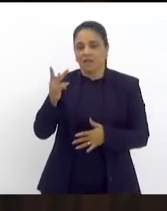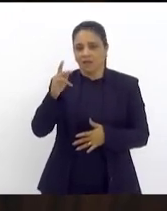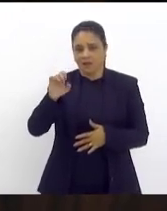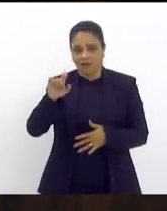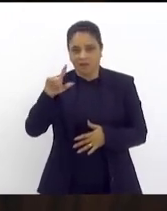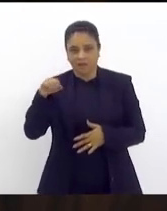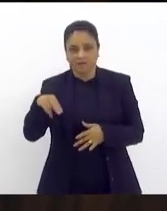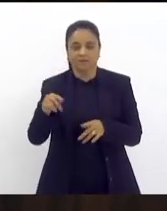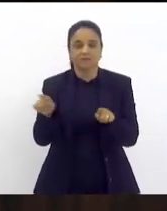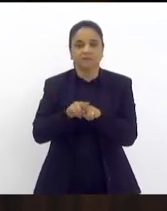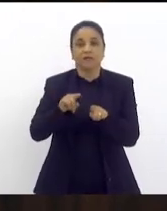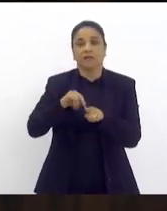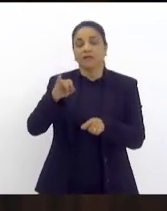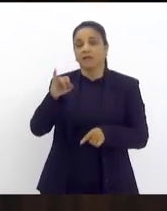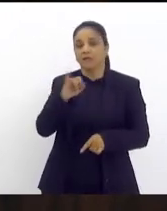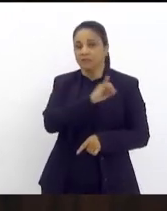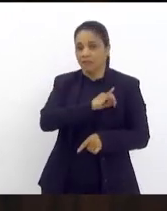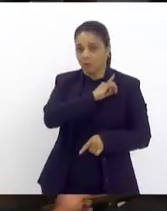Michele Sobral.